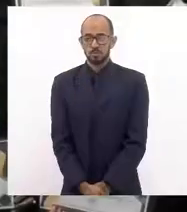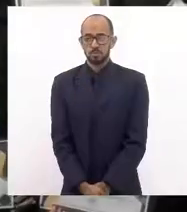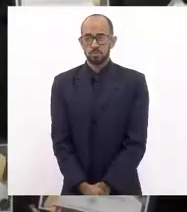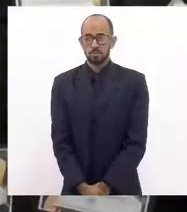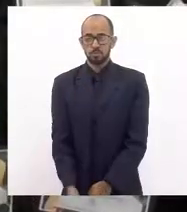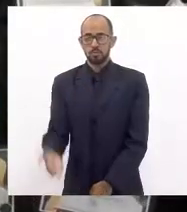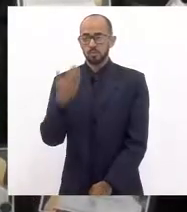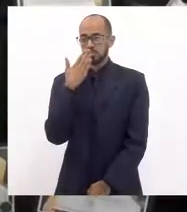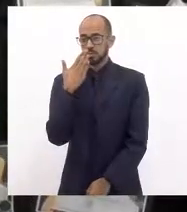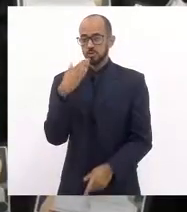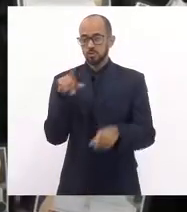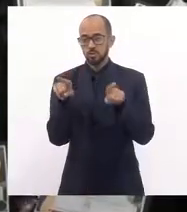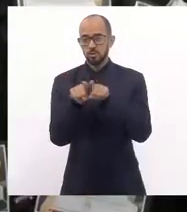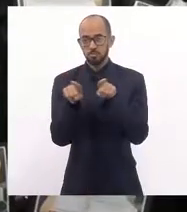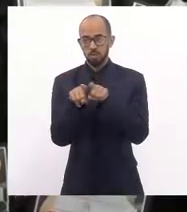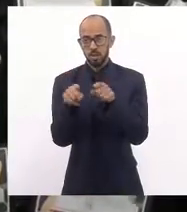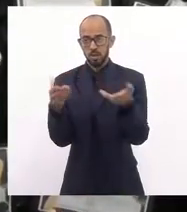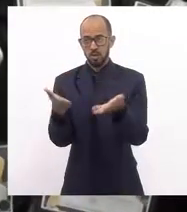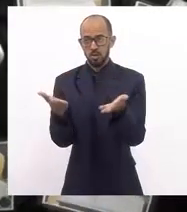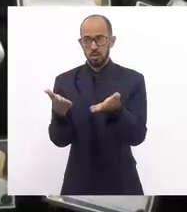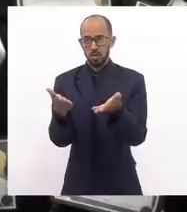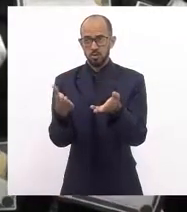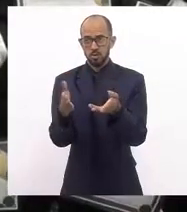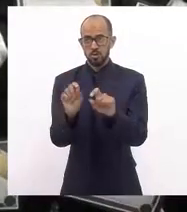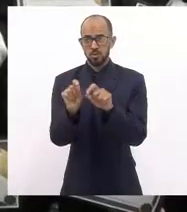Vou pedir agora,